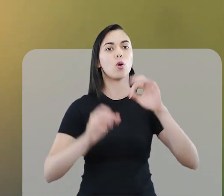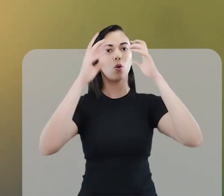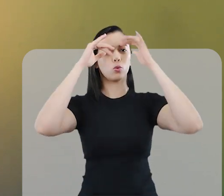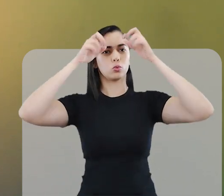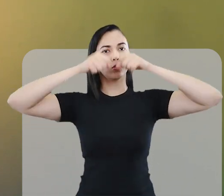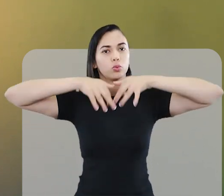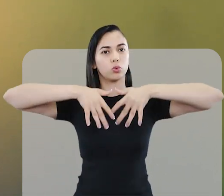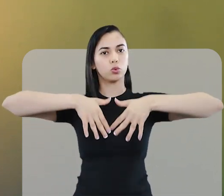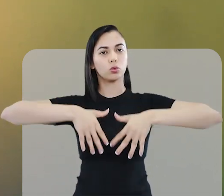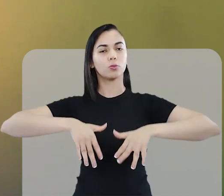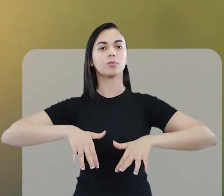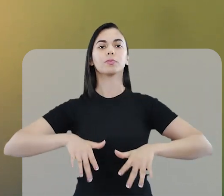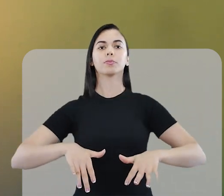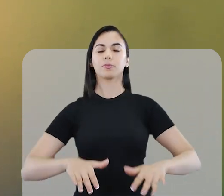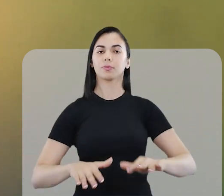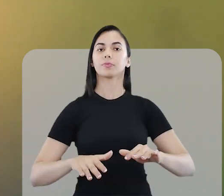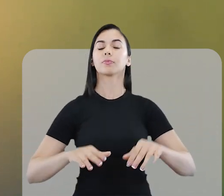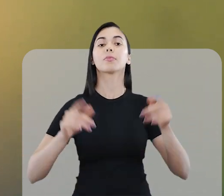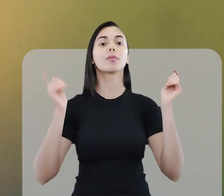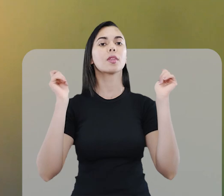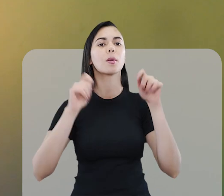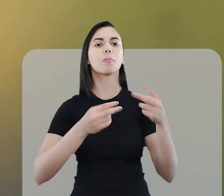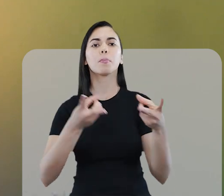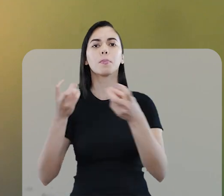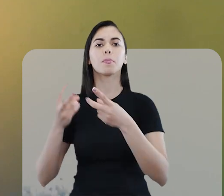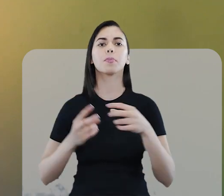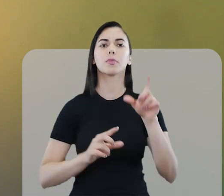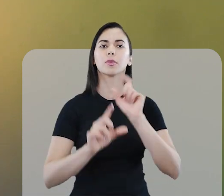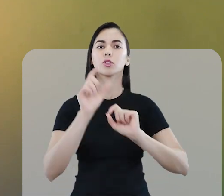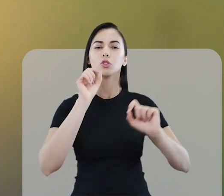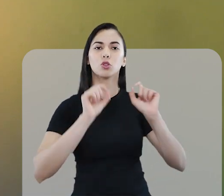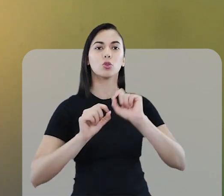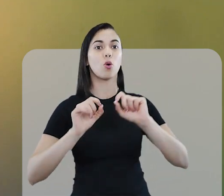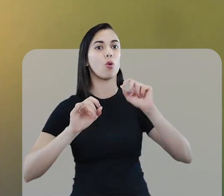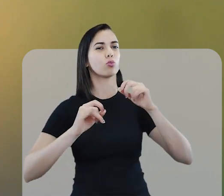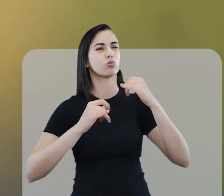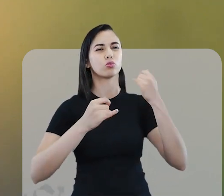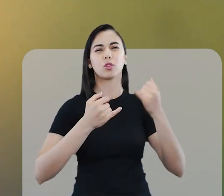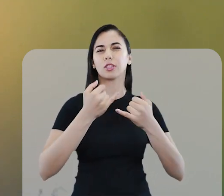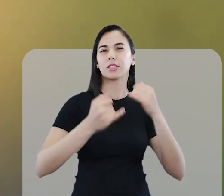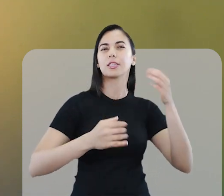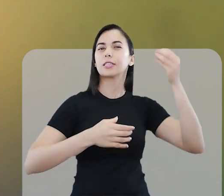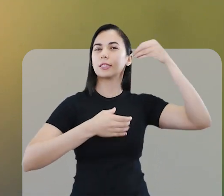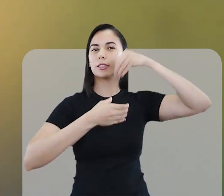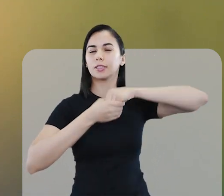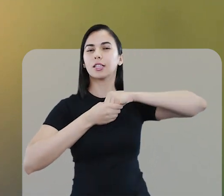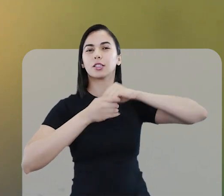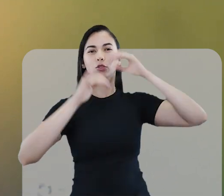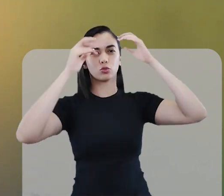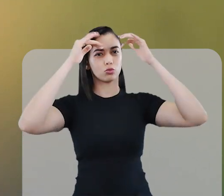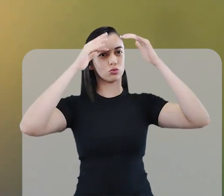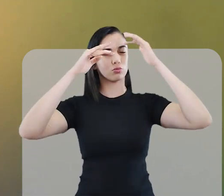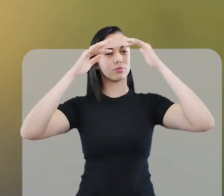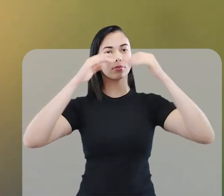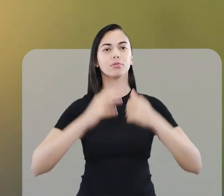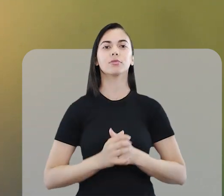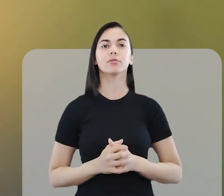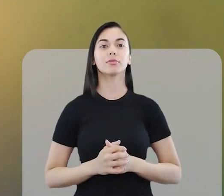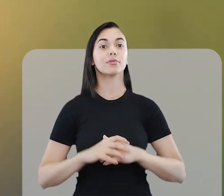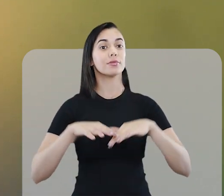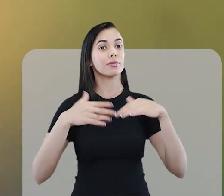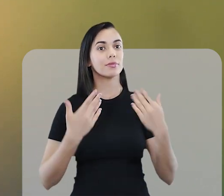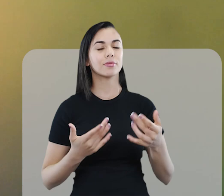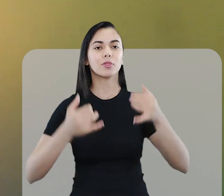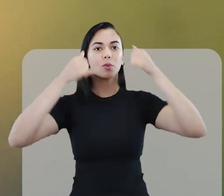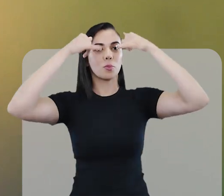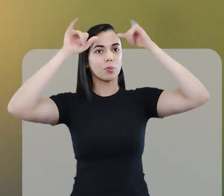são substâncias que são liberadas para haver essa troca de mensagens químicas. Então, é possível observar aqui o neurônio bovino,